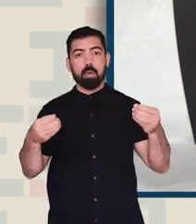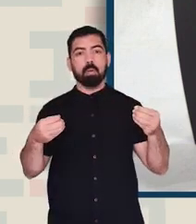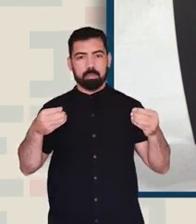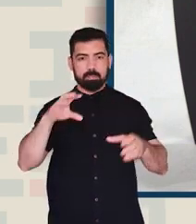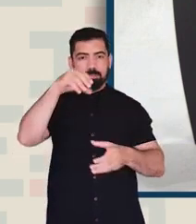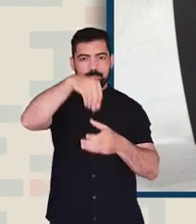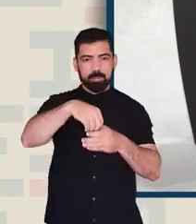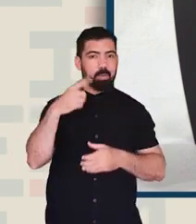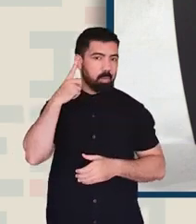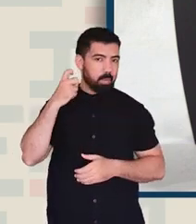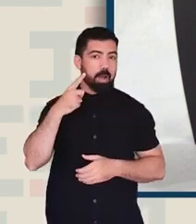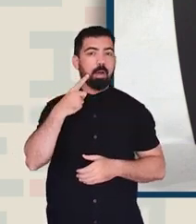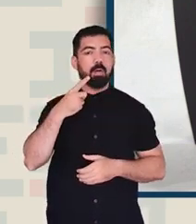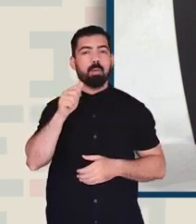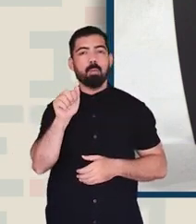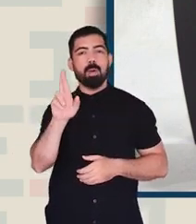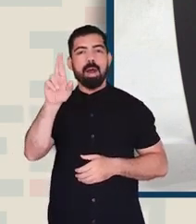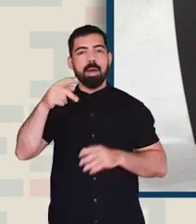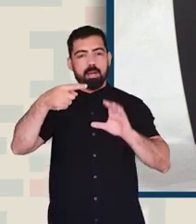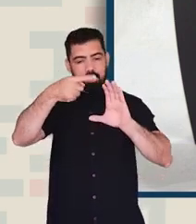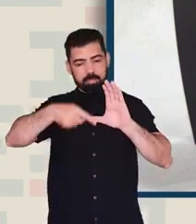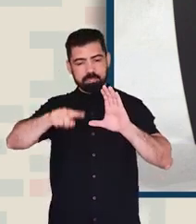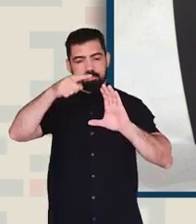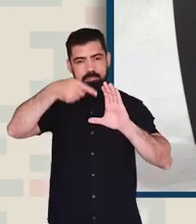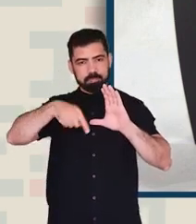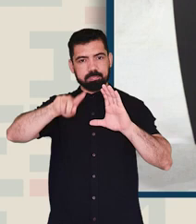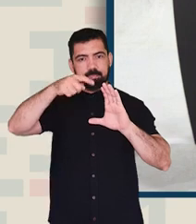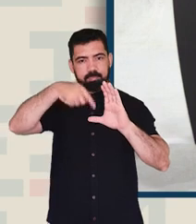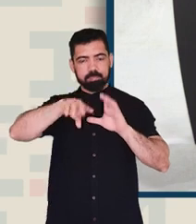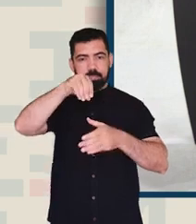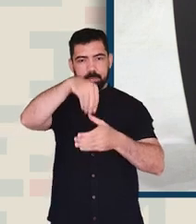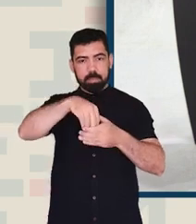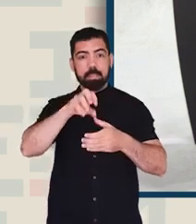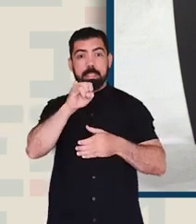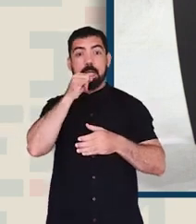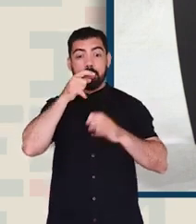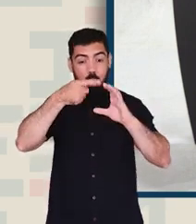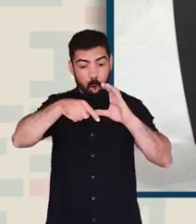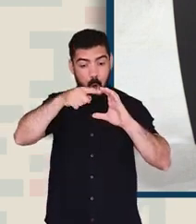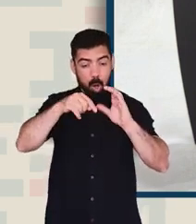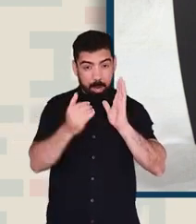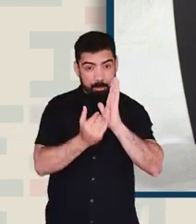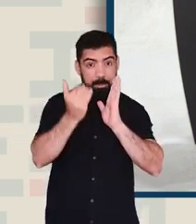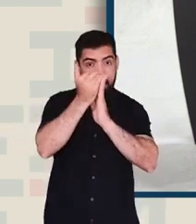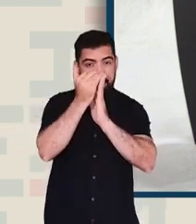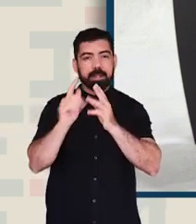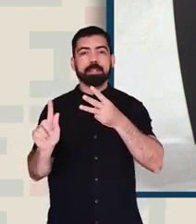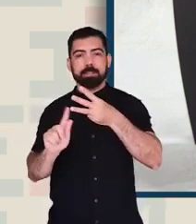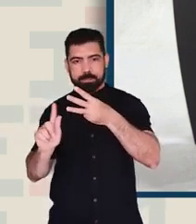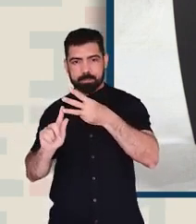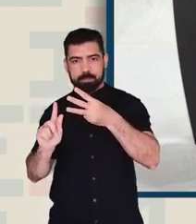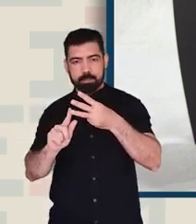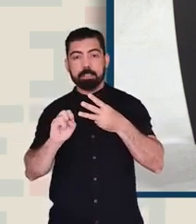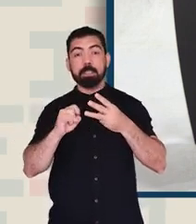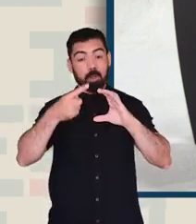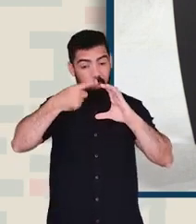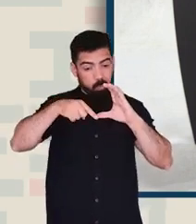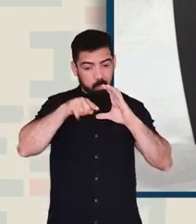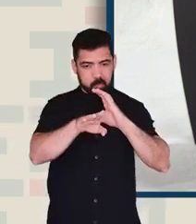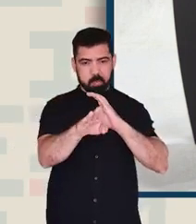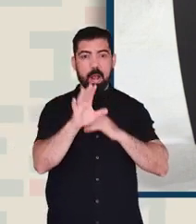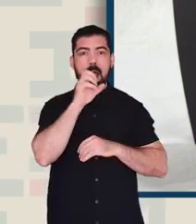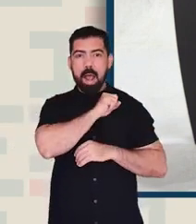medida que o tubo vai ficando maior, o instrumento ele vai ficando mais grave. Eu posso demonstrar isso para vocês.